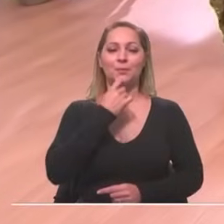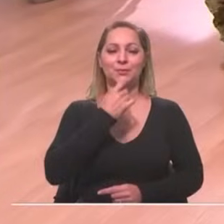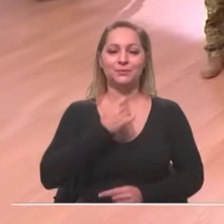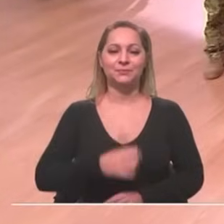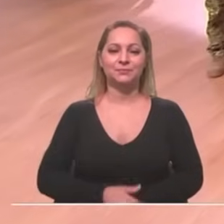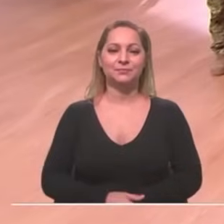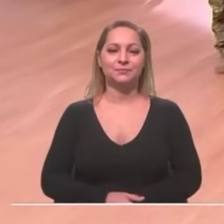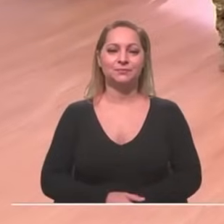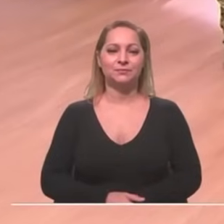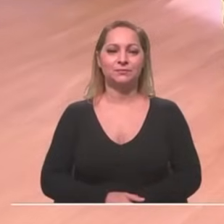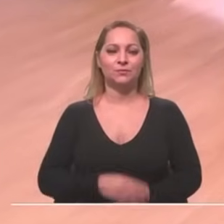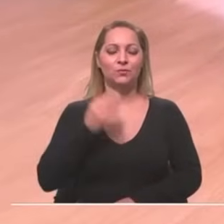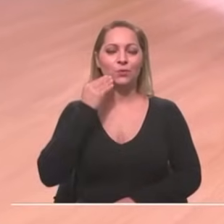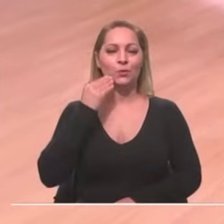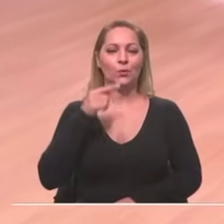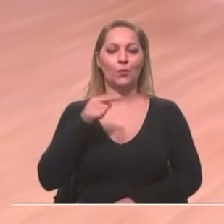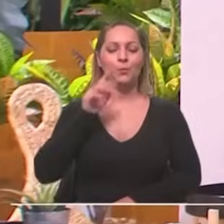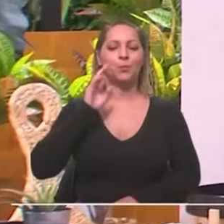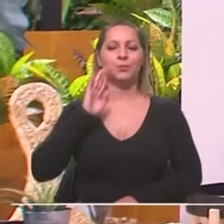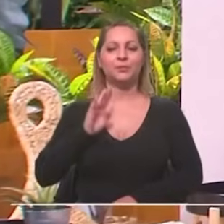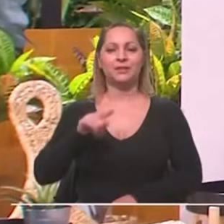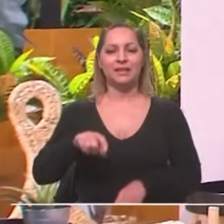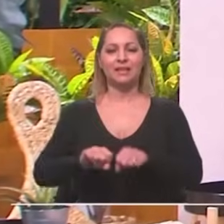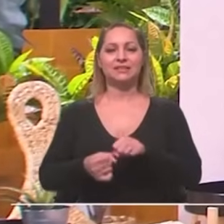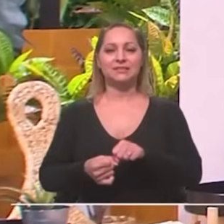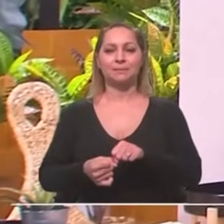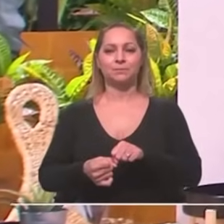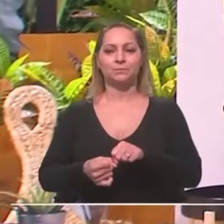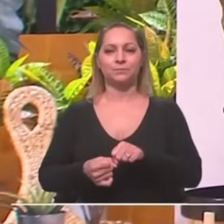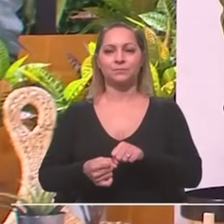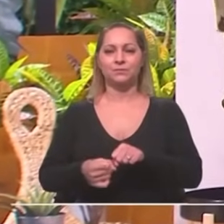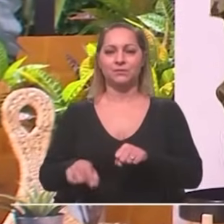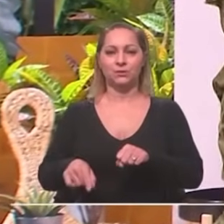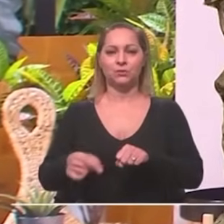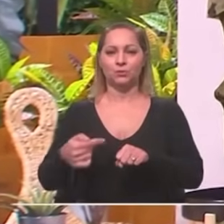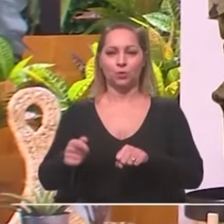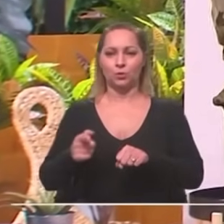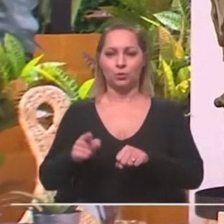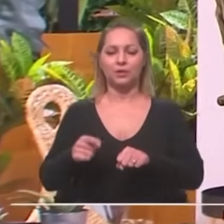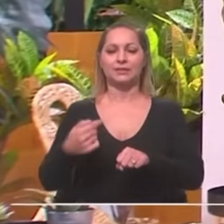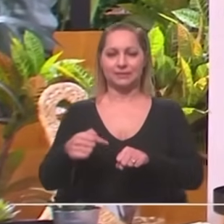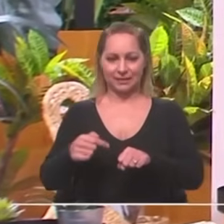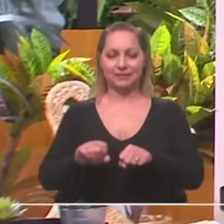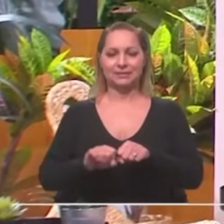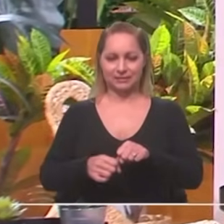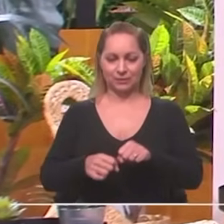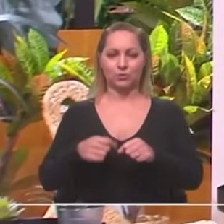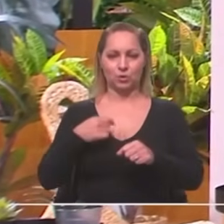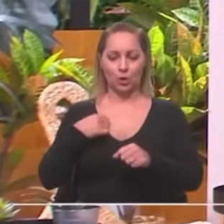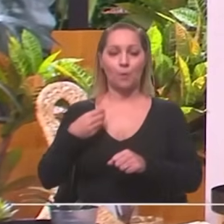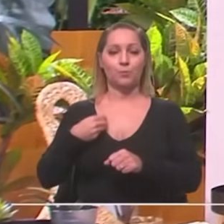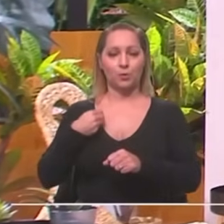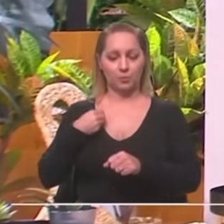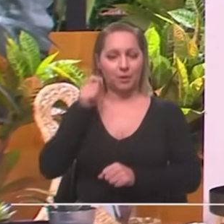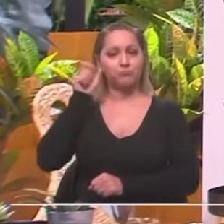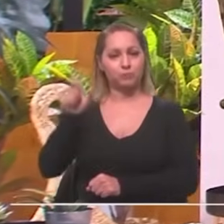capitão. Como é que faz o recruta que está magoado, lesionado? Ou não tem direito a estar lesionado? Tem direito a estar lesionado e nós temos toda a preocupação. Tal e